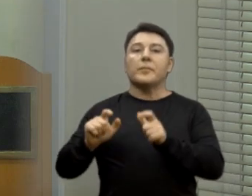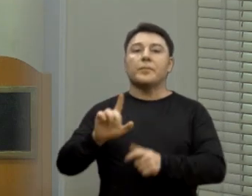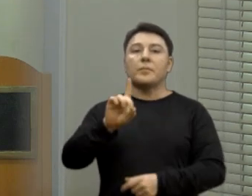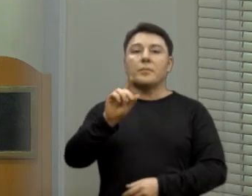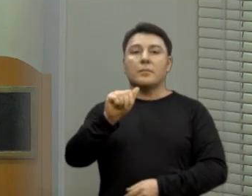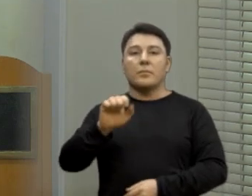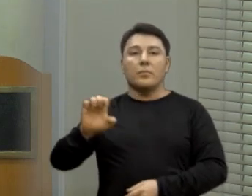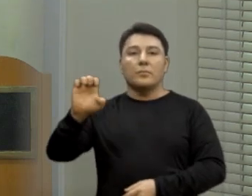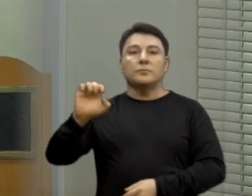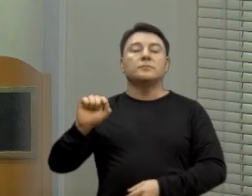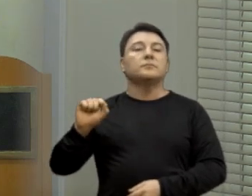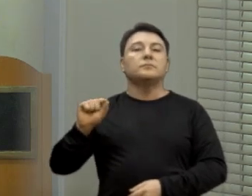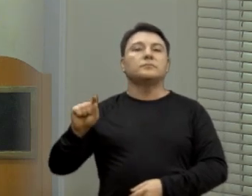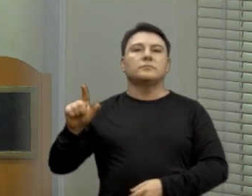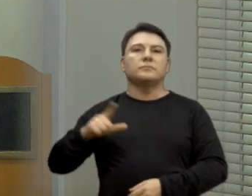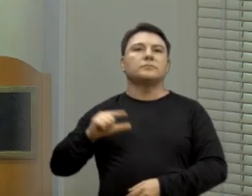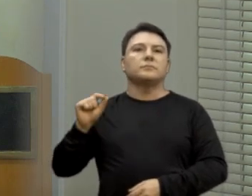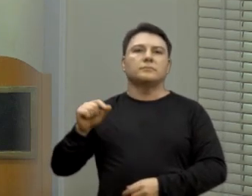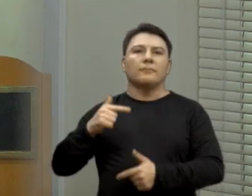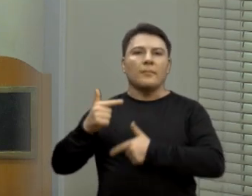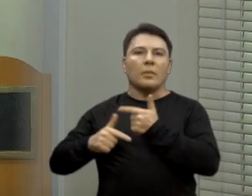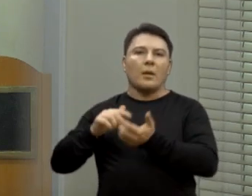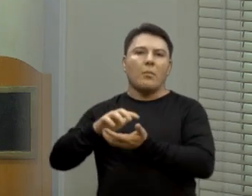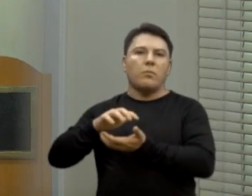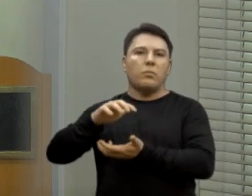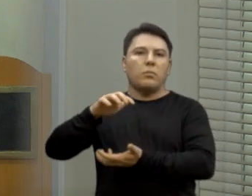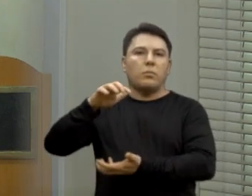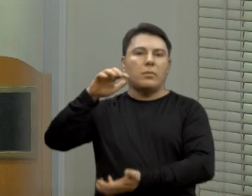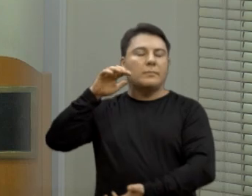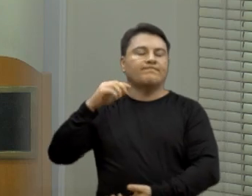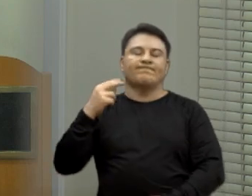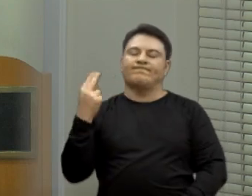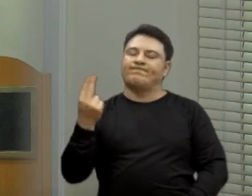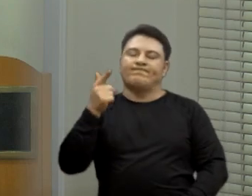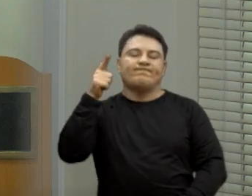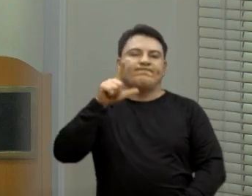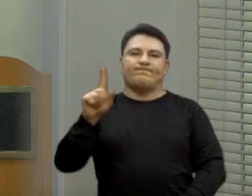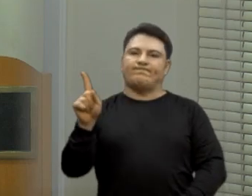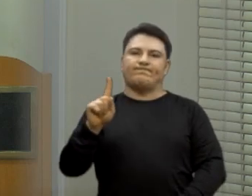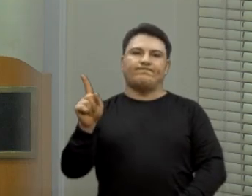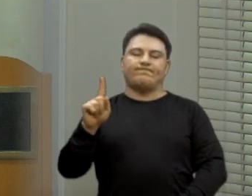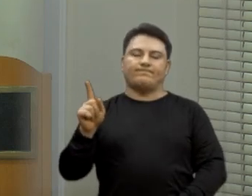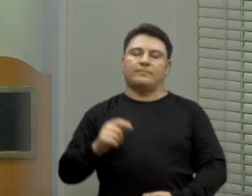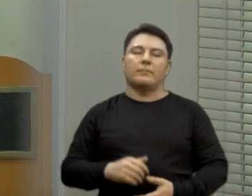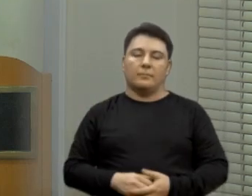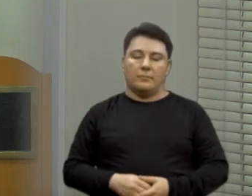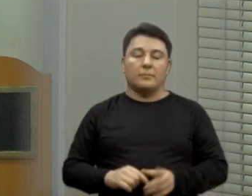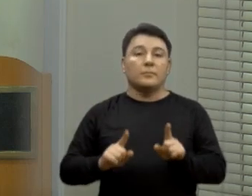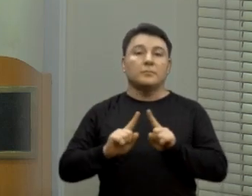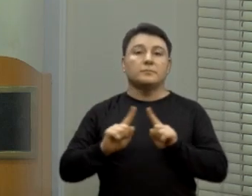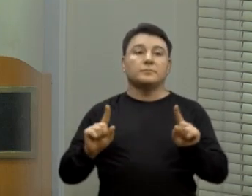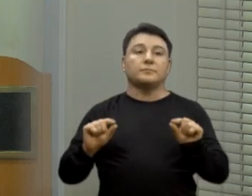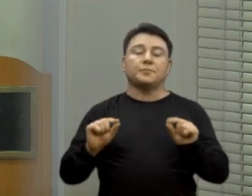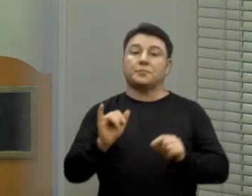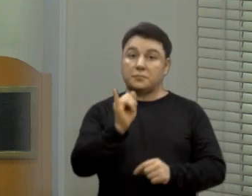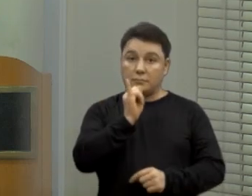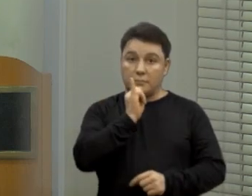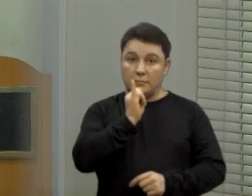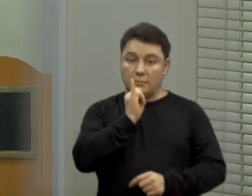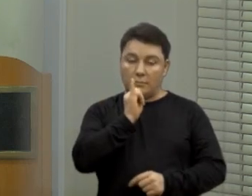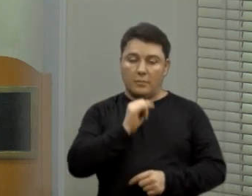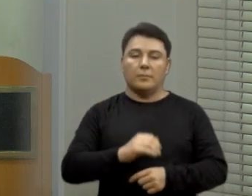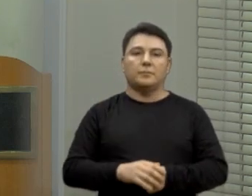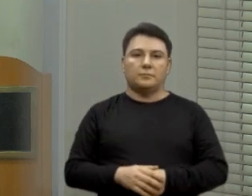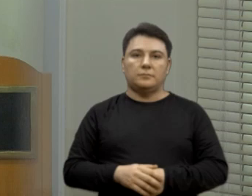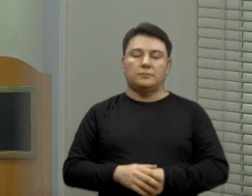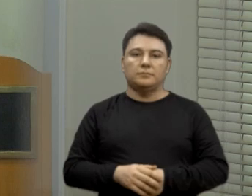demandas estão acumulando e não estão conseguindo fazer todas as demandas diariamente que a população precisa. Então, por exemplo,